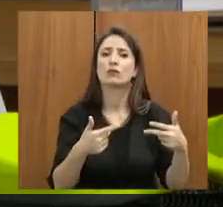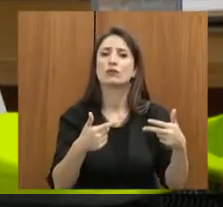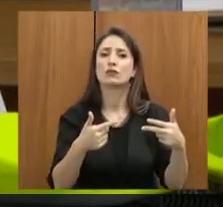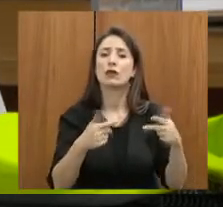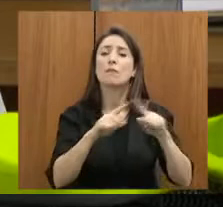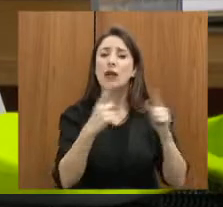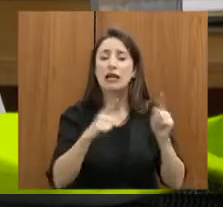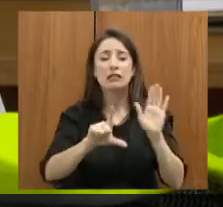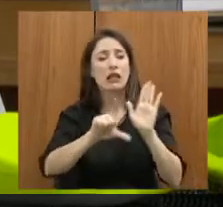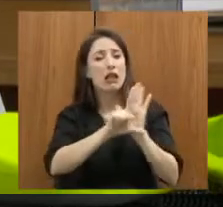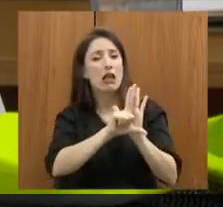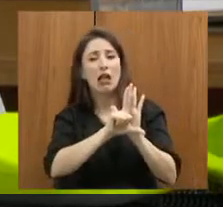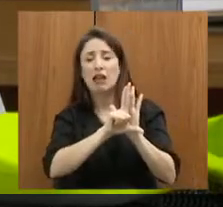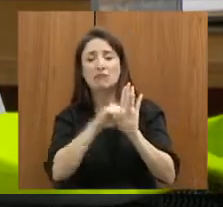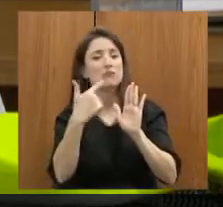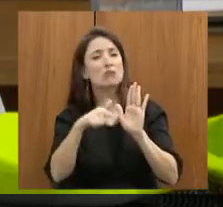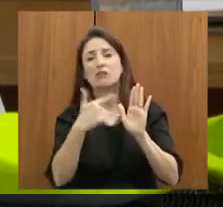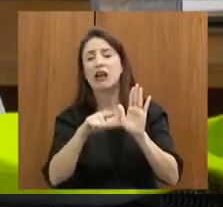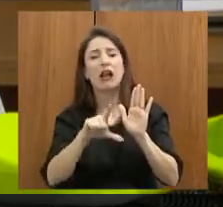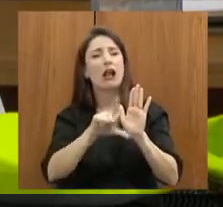leis dos favorece